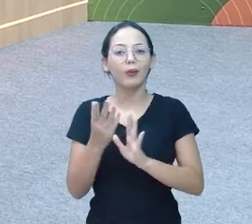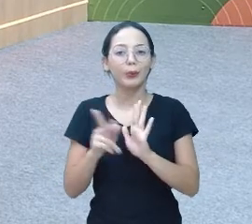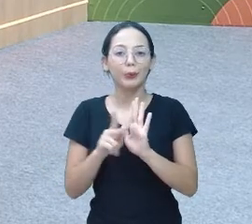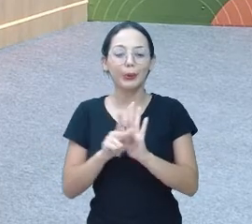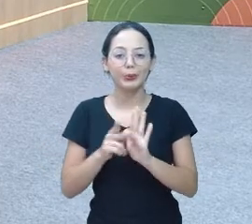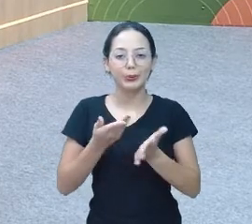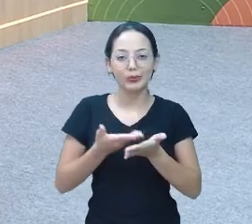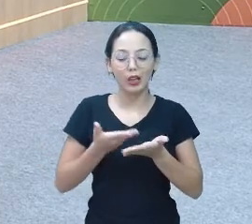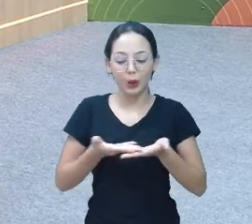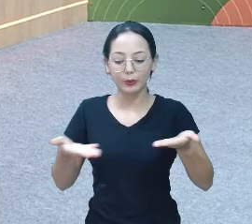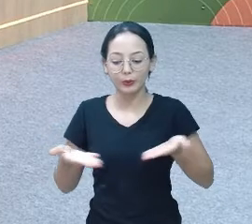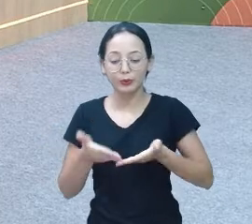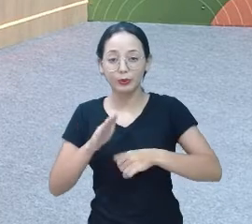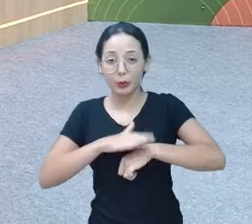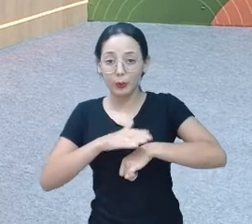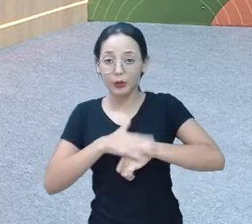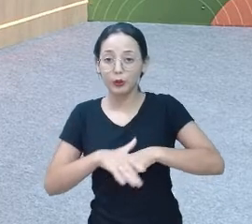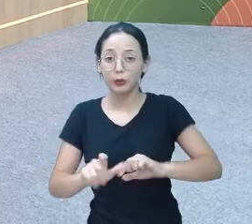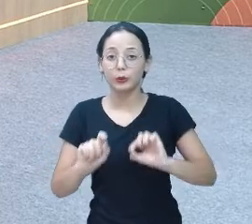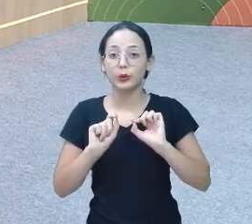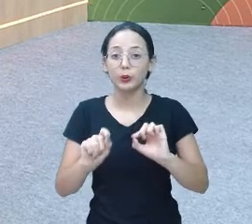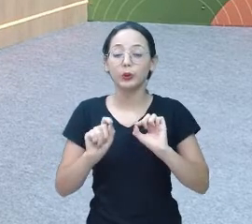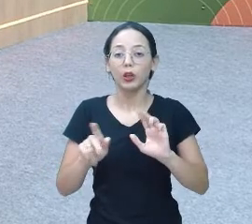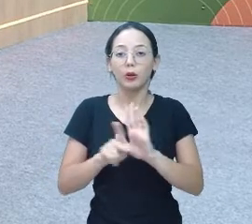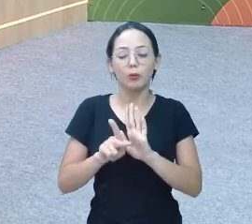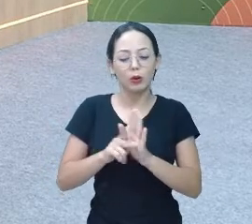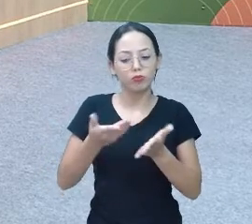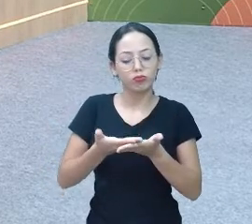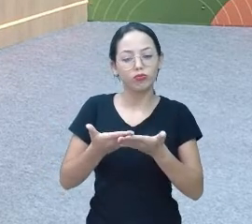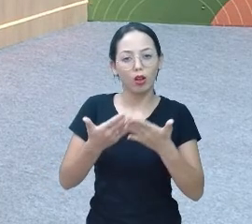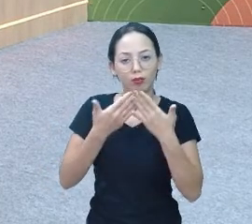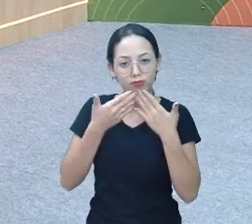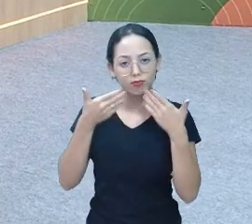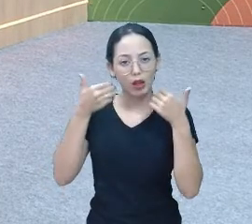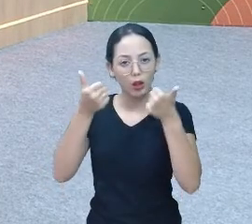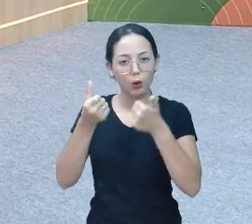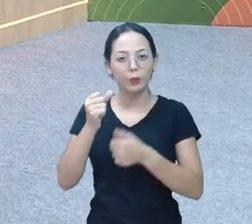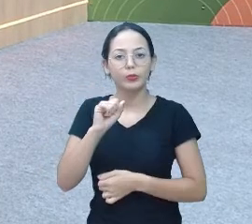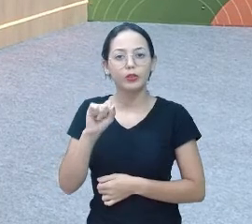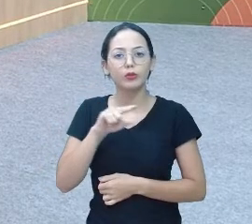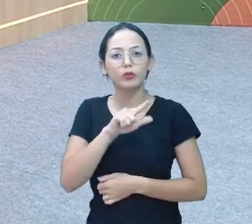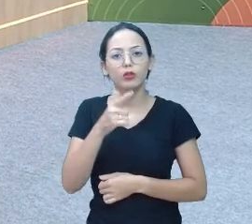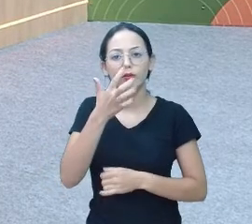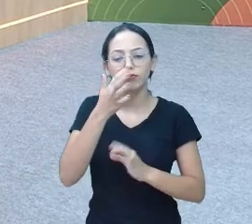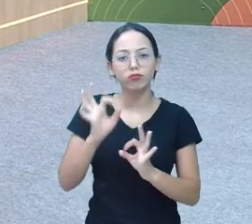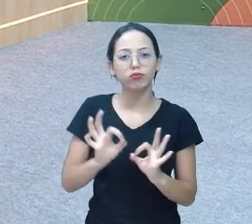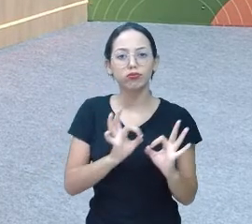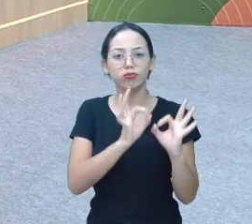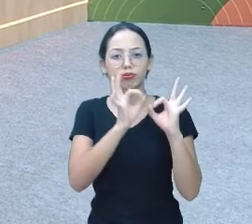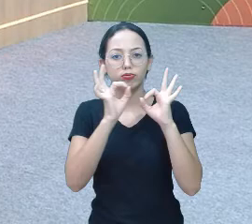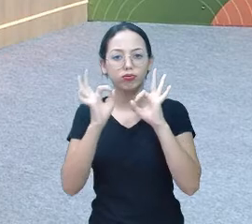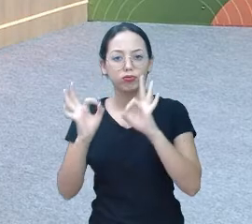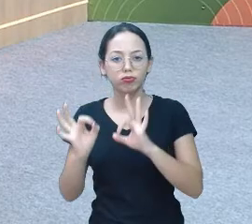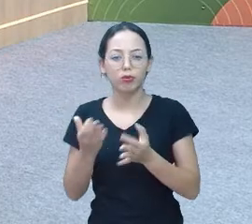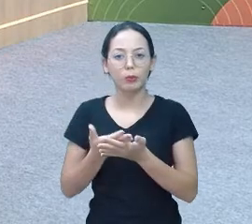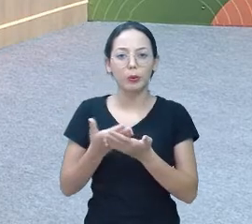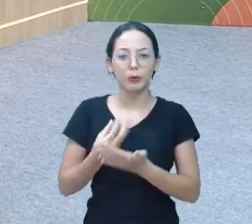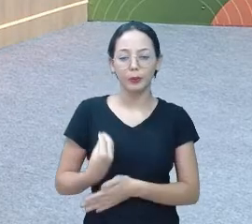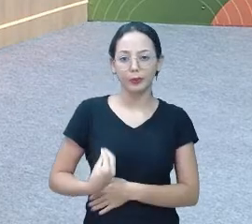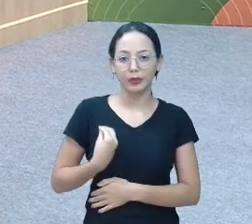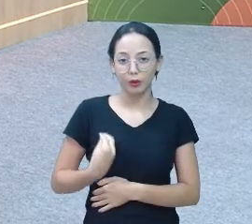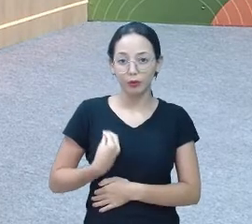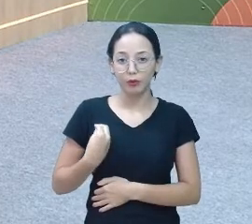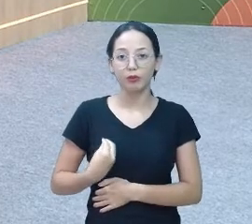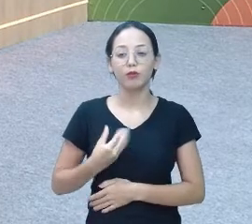momento, para que essa aula fique cada vez melhor, tá certo? Então, se você está assistindo ao vivo agora pela TV, em breve ela estará no